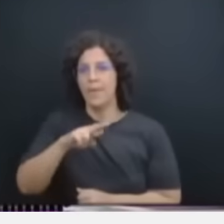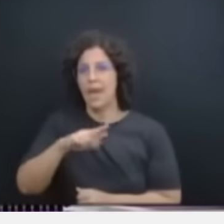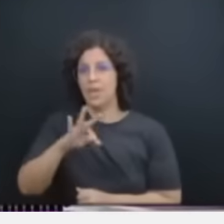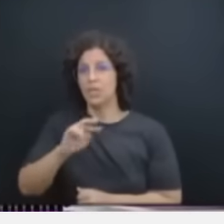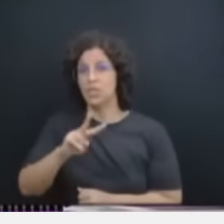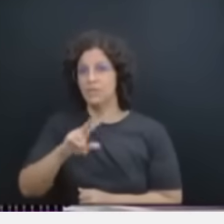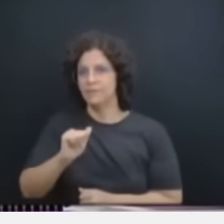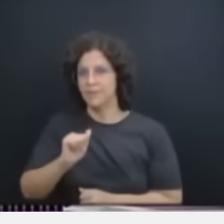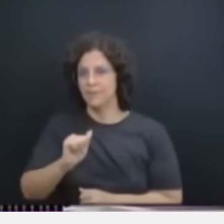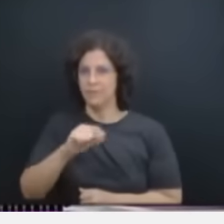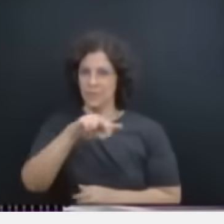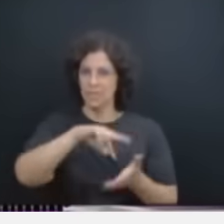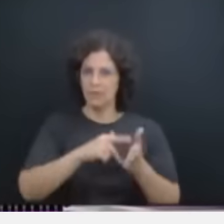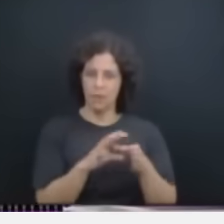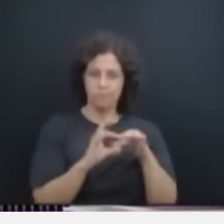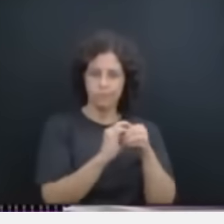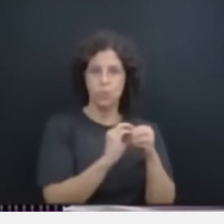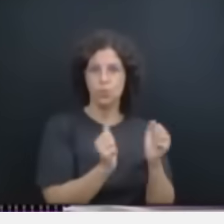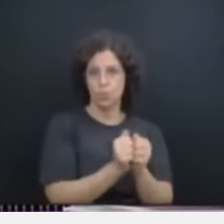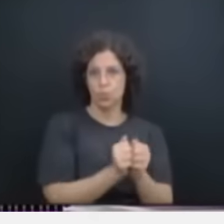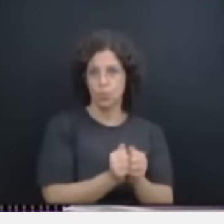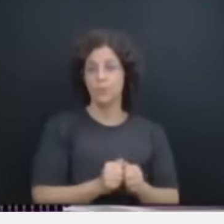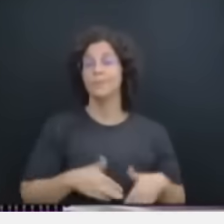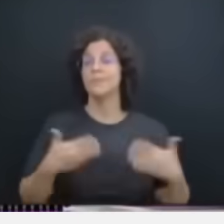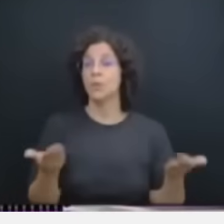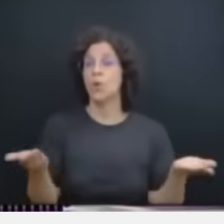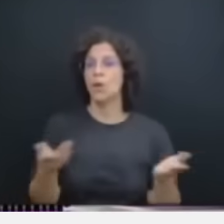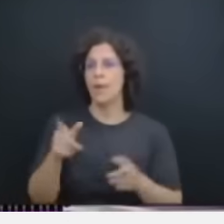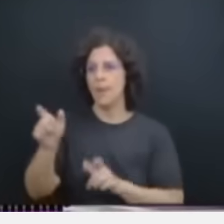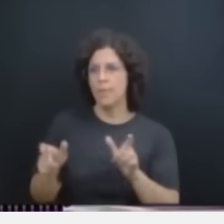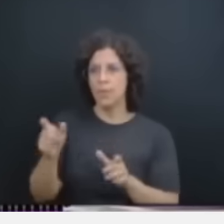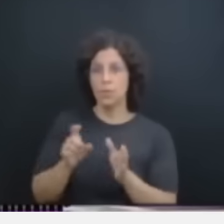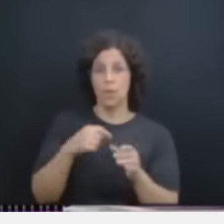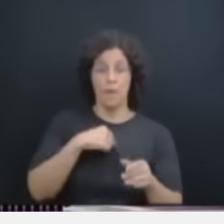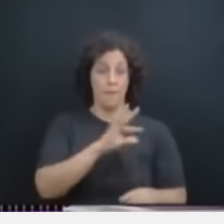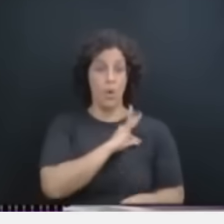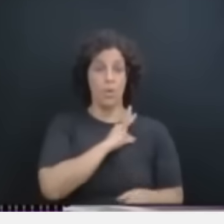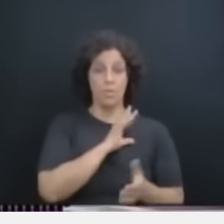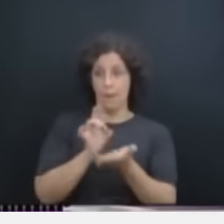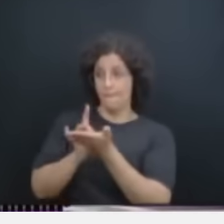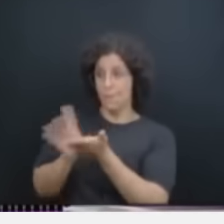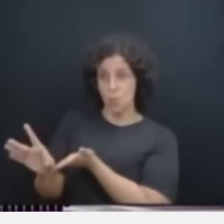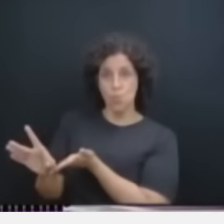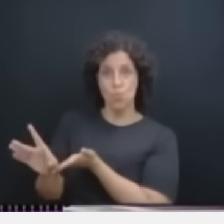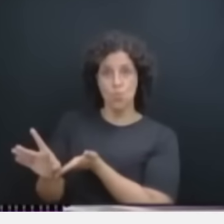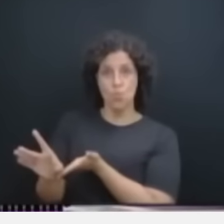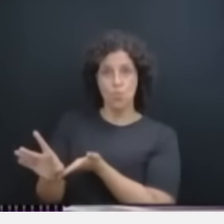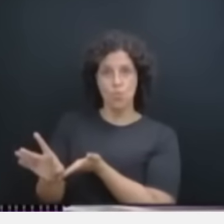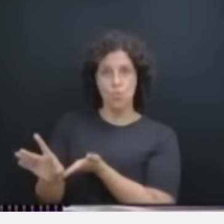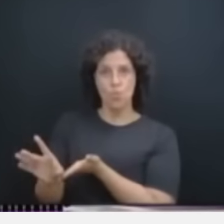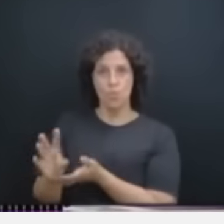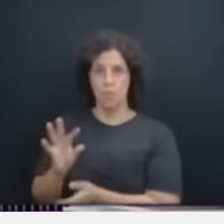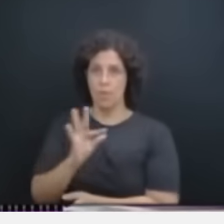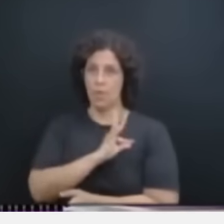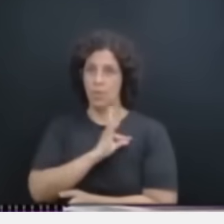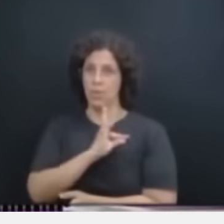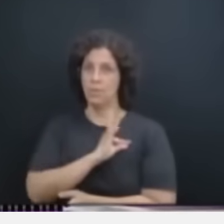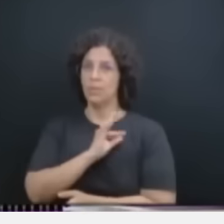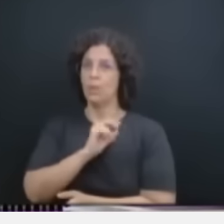dos políticos e pra pessoa ser expulsa da Polícia